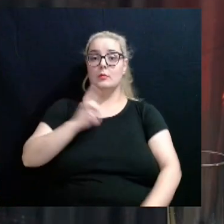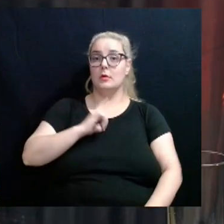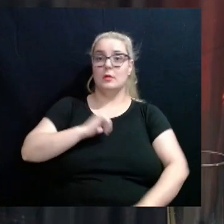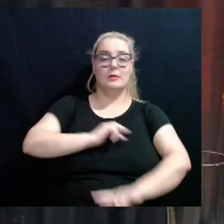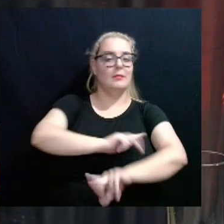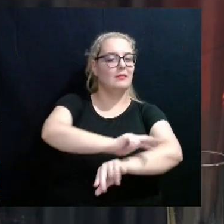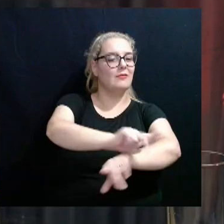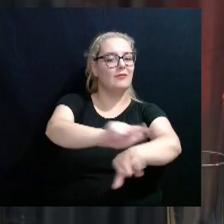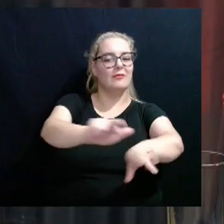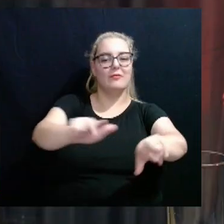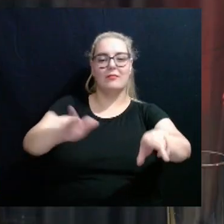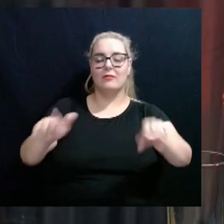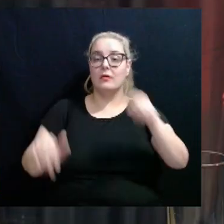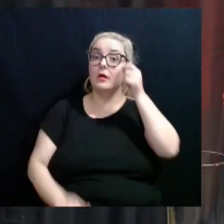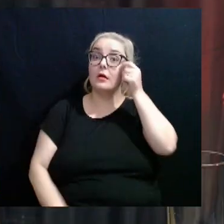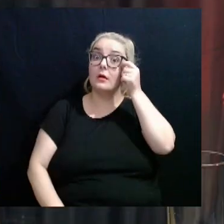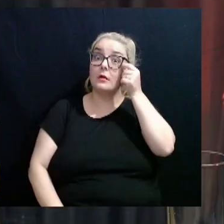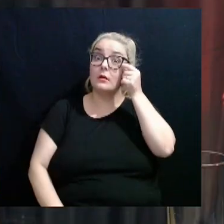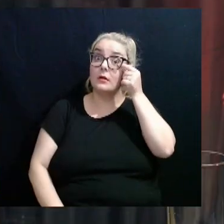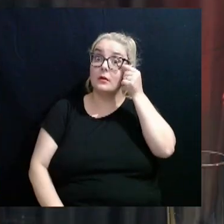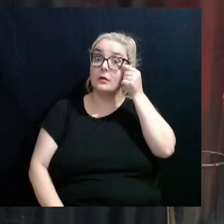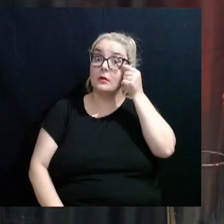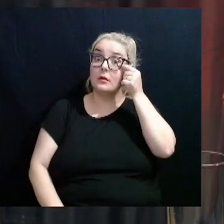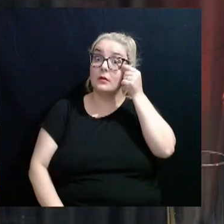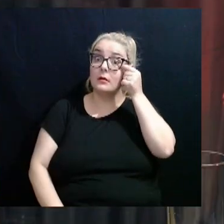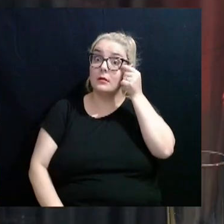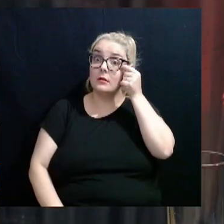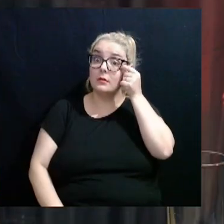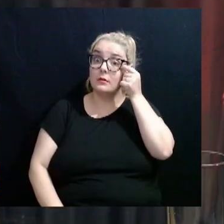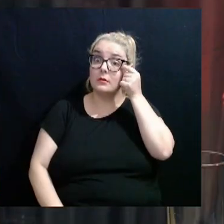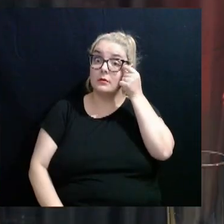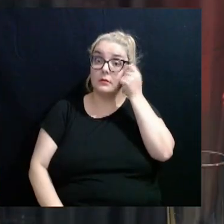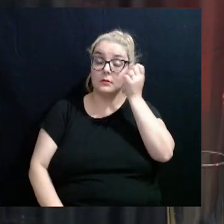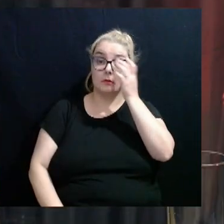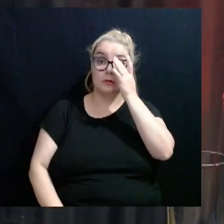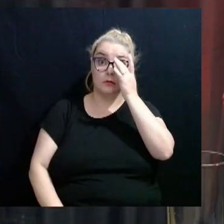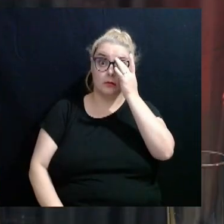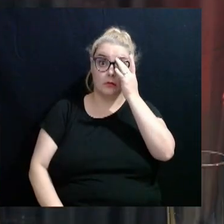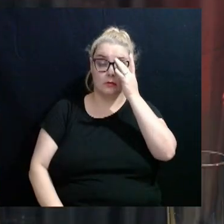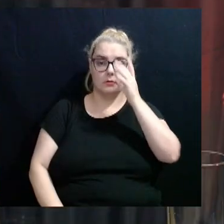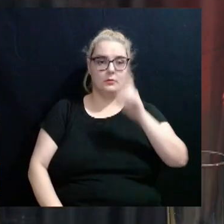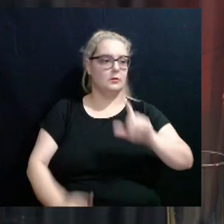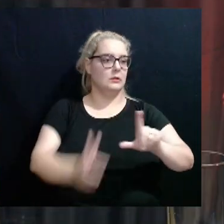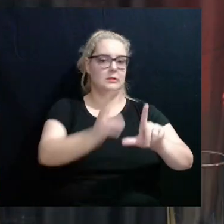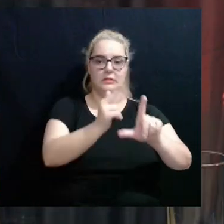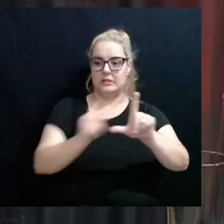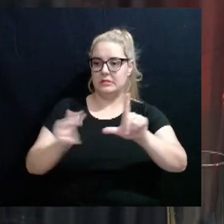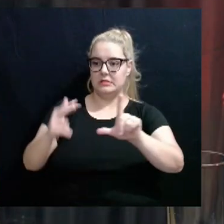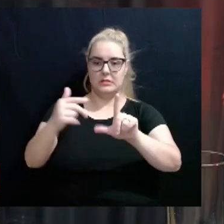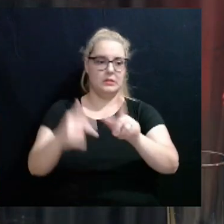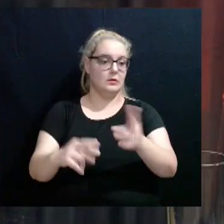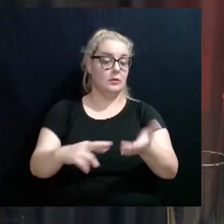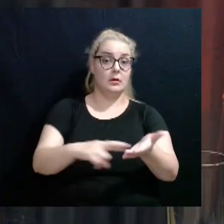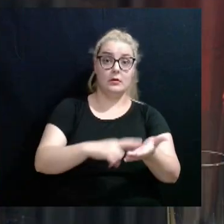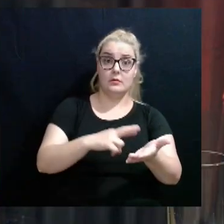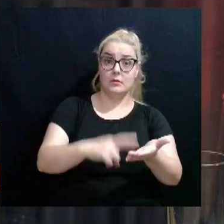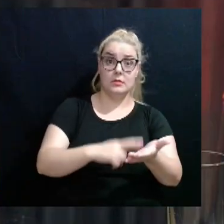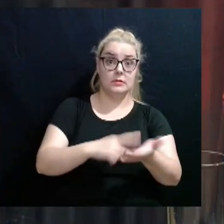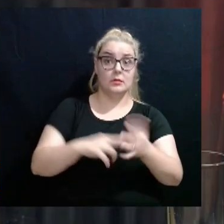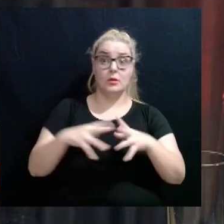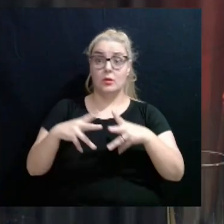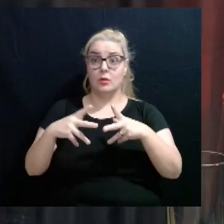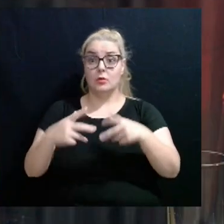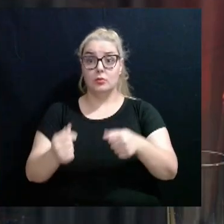múltiplas plataformas, você tem desenhos, você tem revistas, tudo isso auxilia